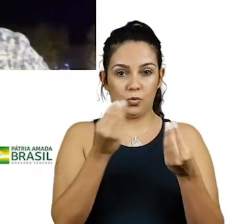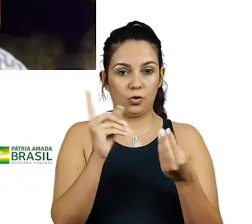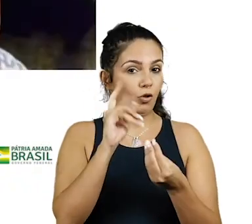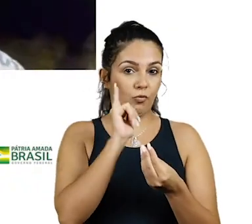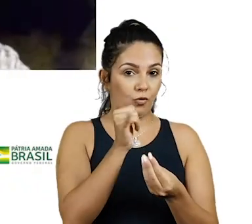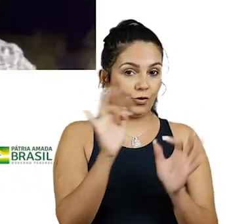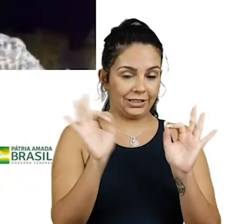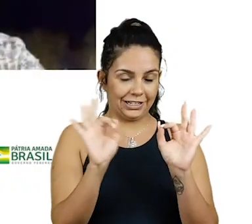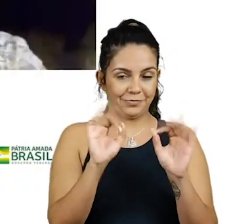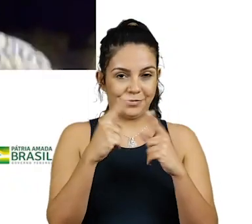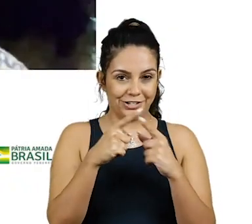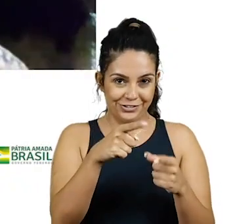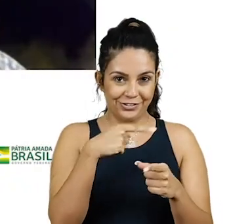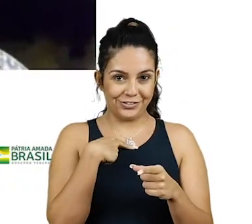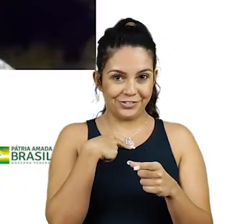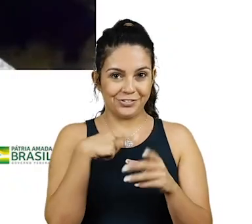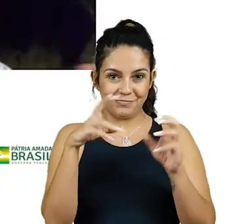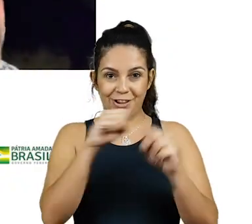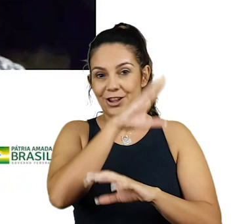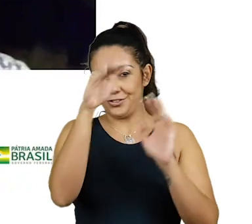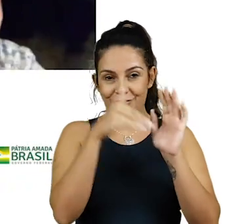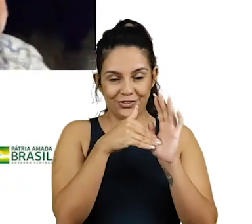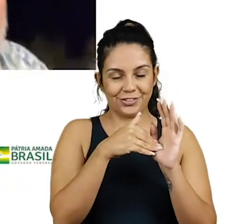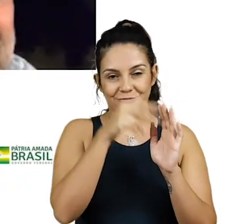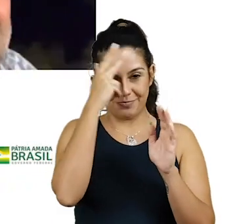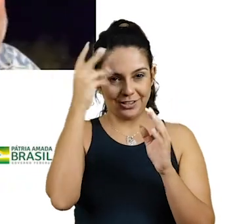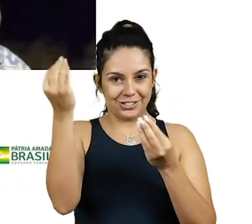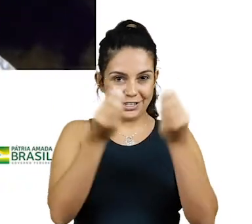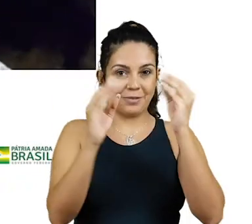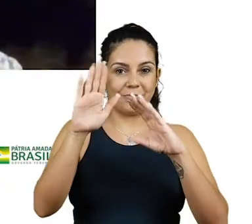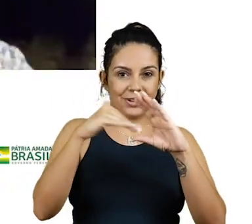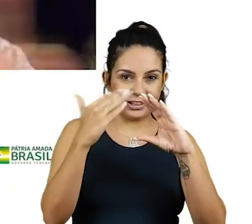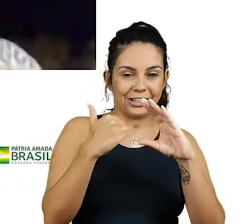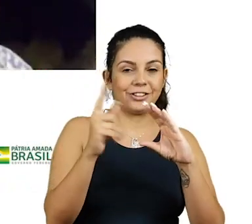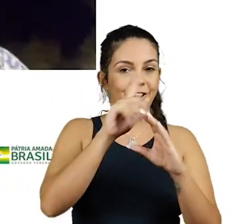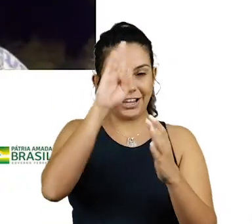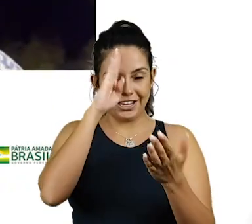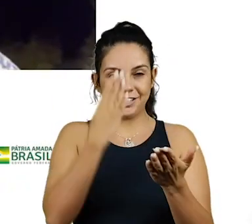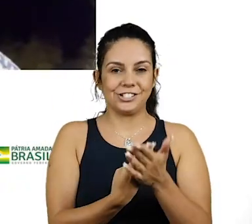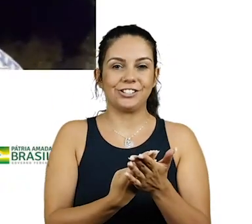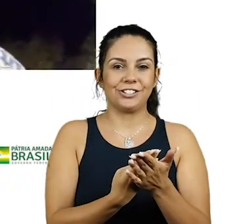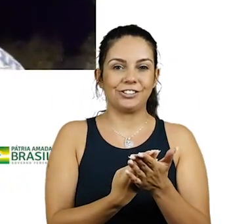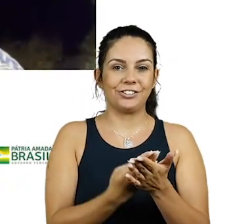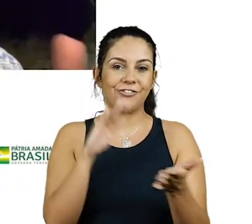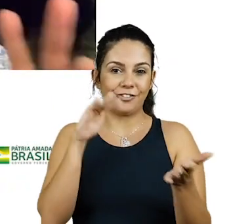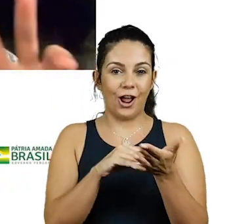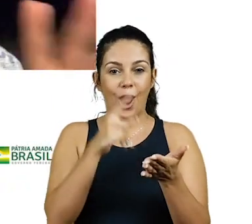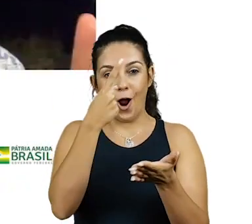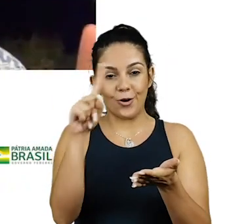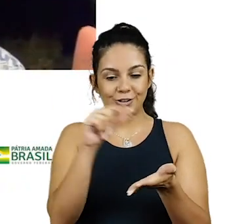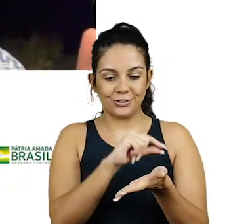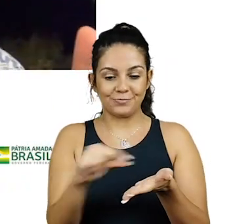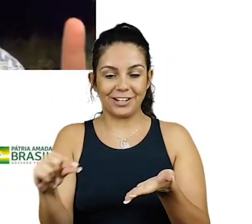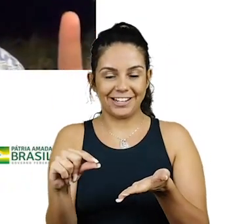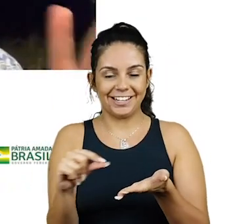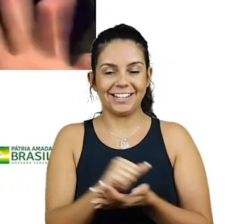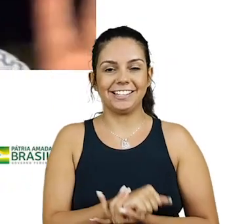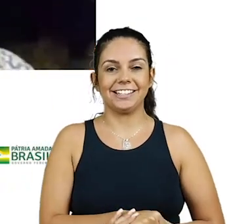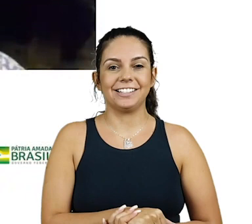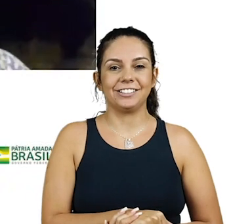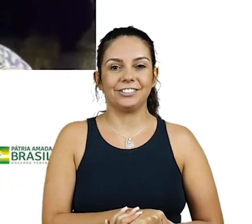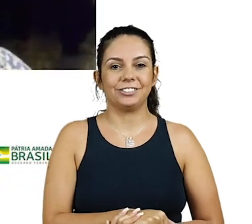não vou contar nada, porque esse é um que eu pego todo mundo, as pessoas me mandam mensagem assim, eu não acredito que eu fui até a última linha, que é o que